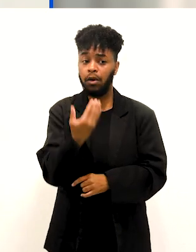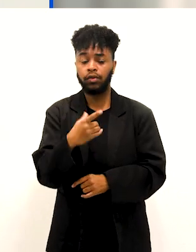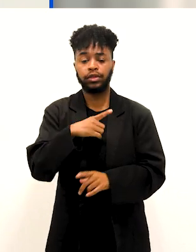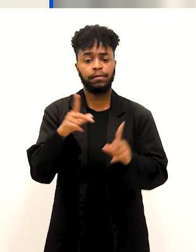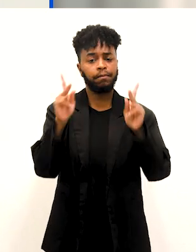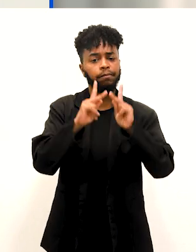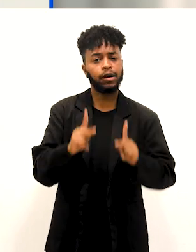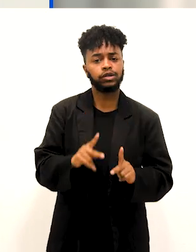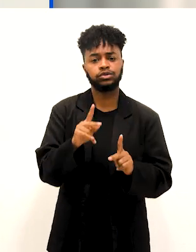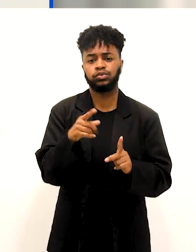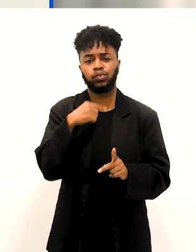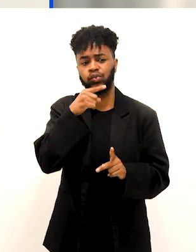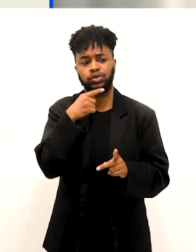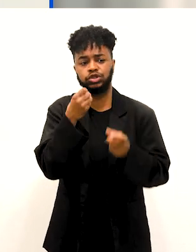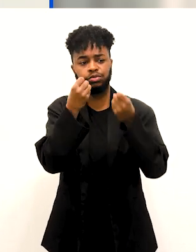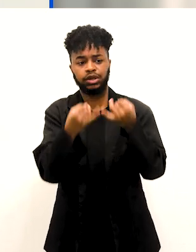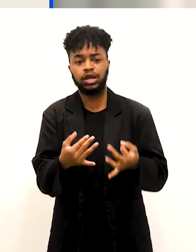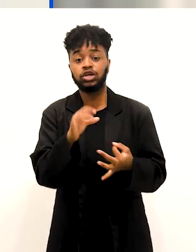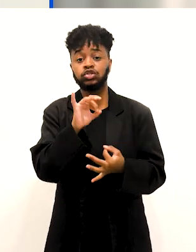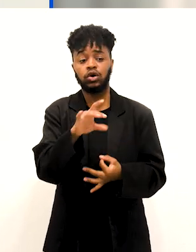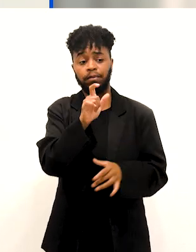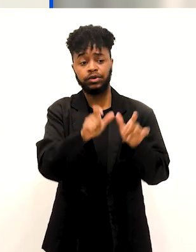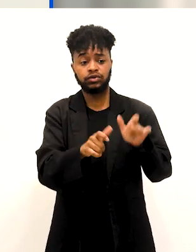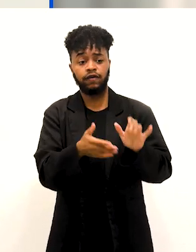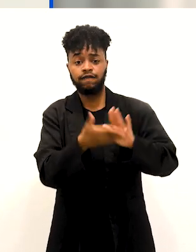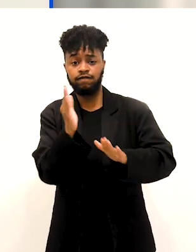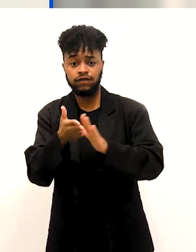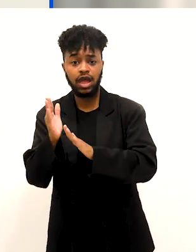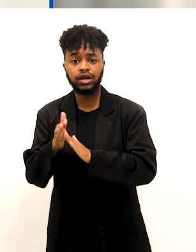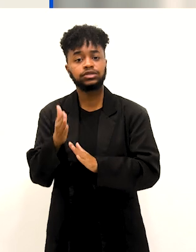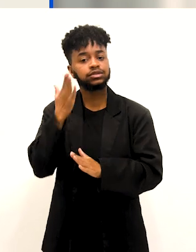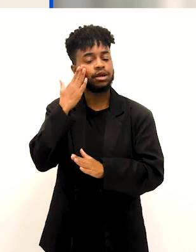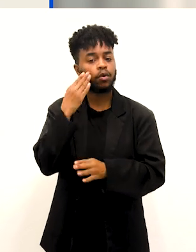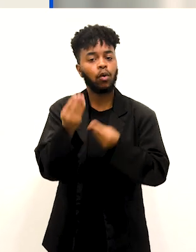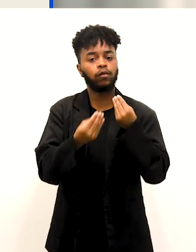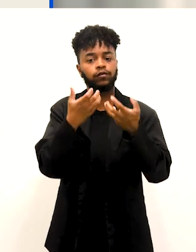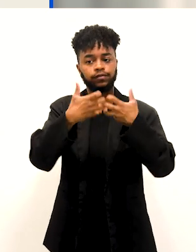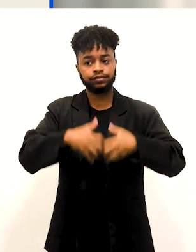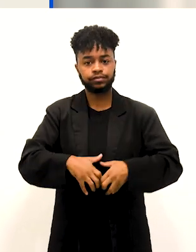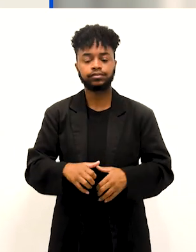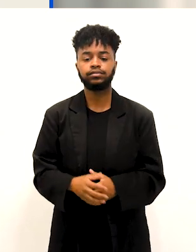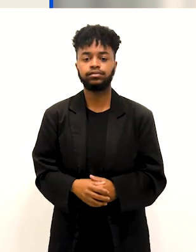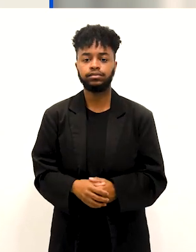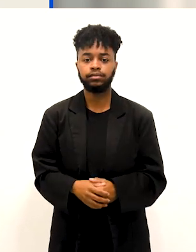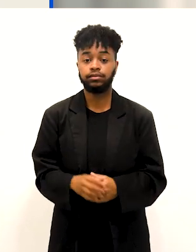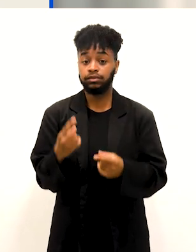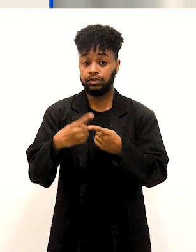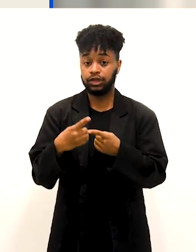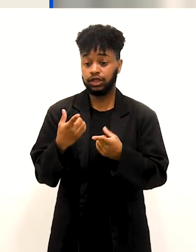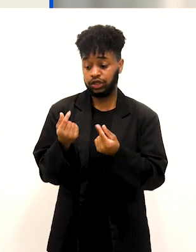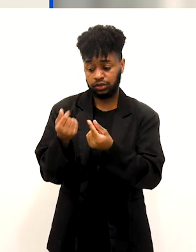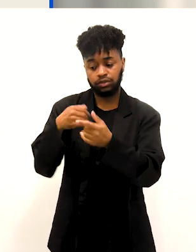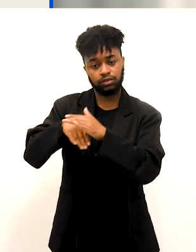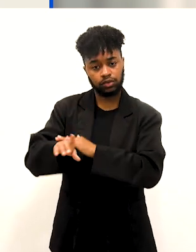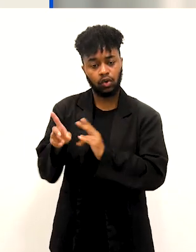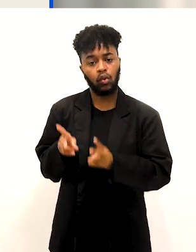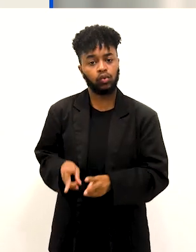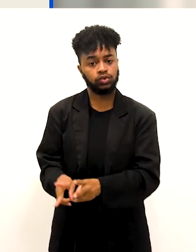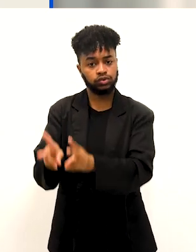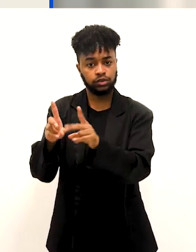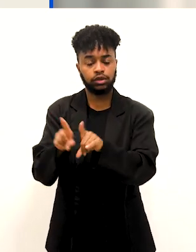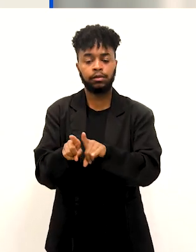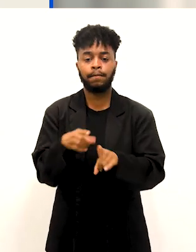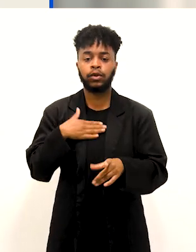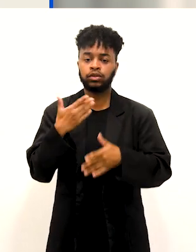como descrever. Só quem vive sabe, ó, cara, eu viajei, curti, voltei e tá tudo em paz. Minhas reservas continuam lá,